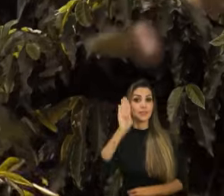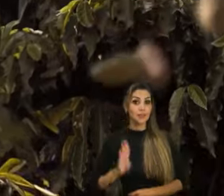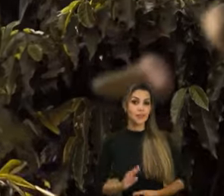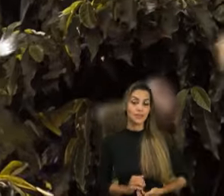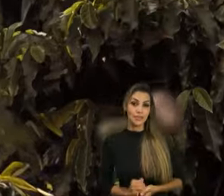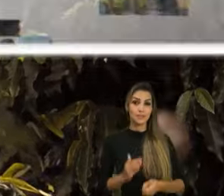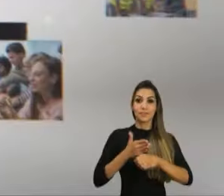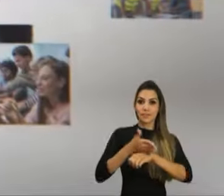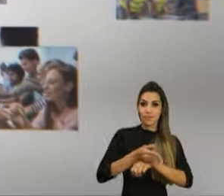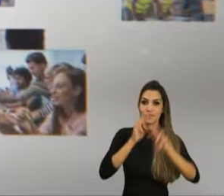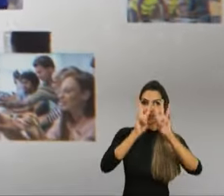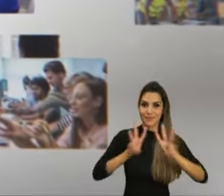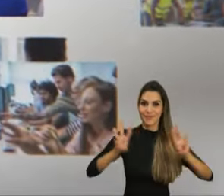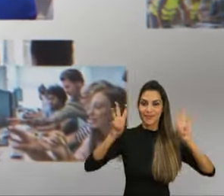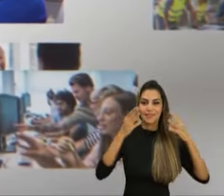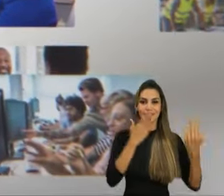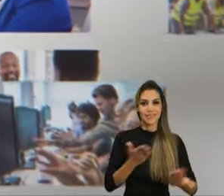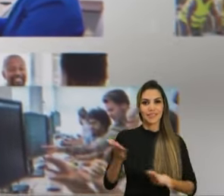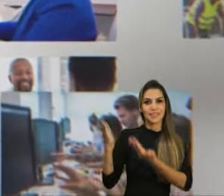do país. Acesse